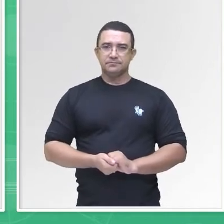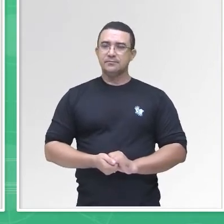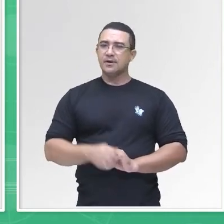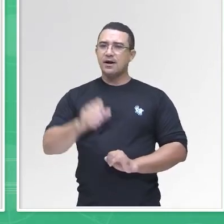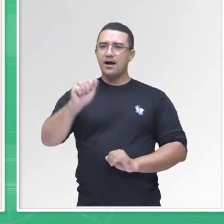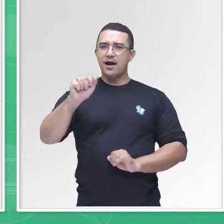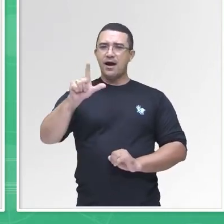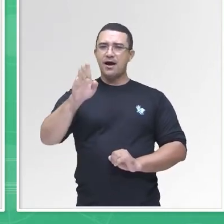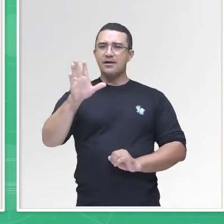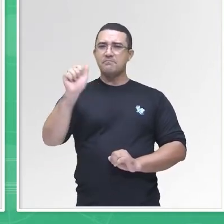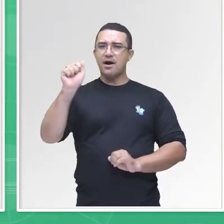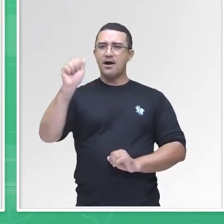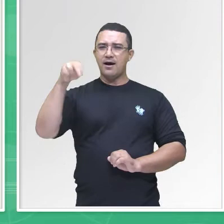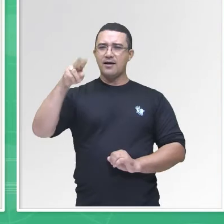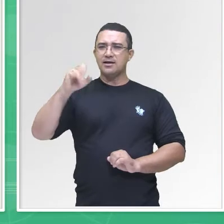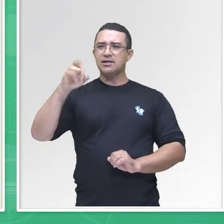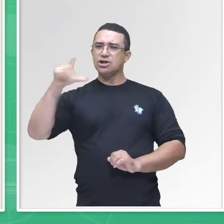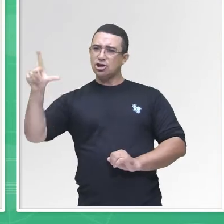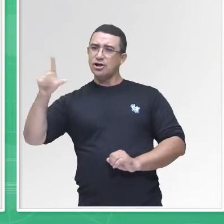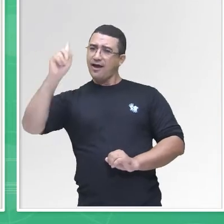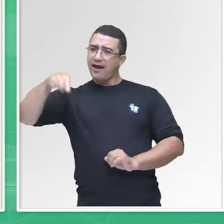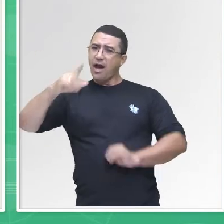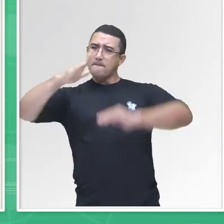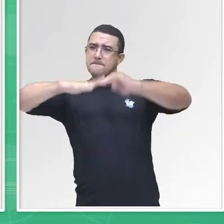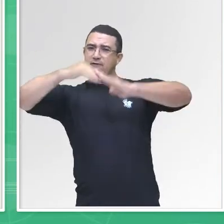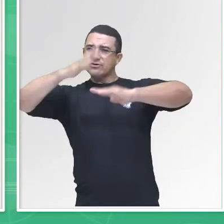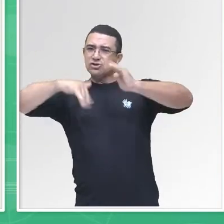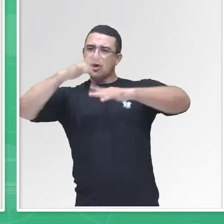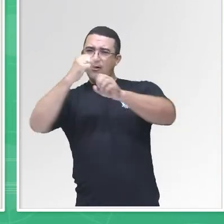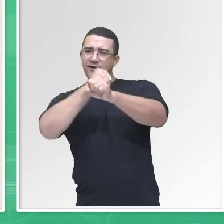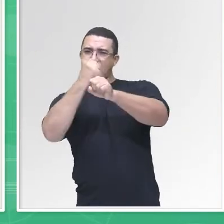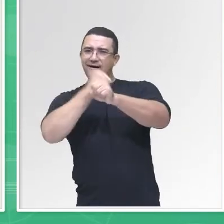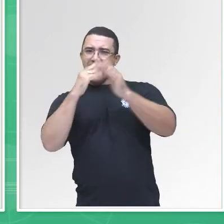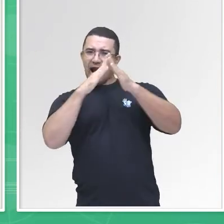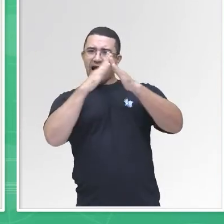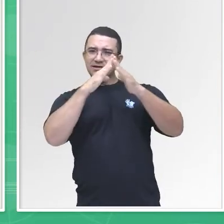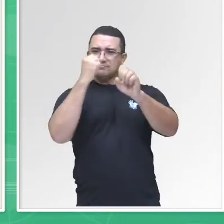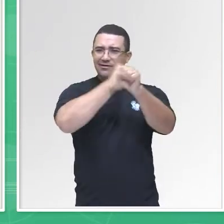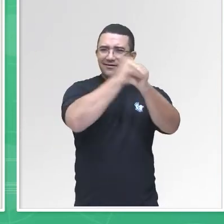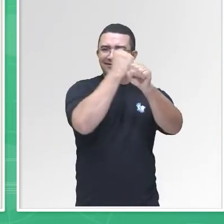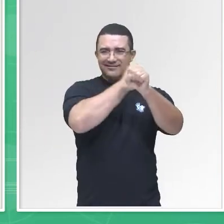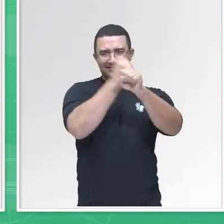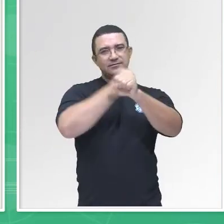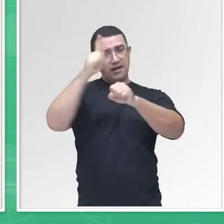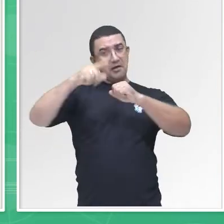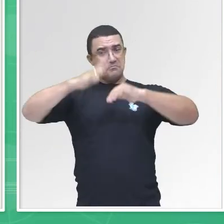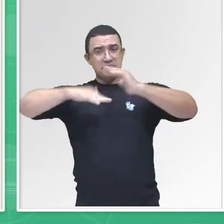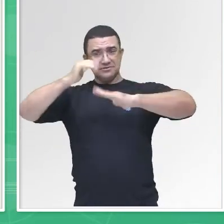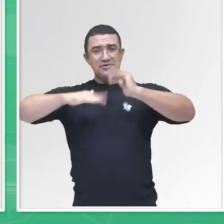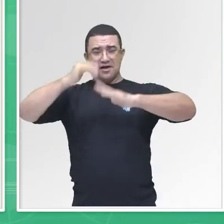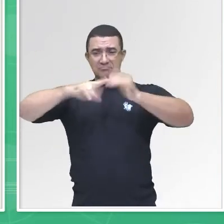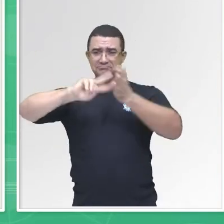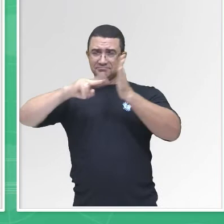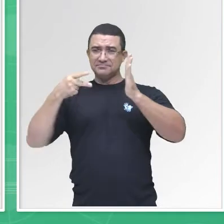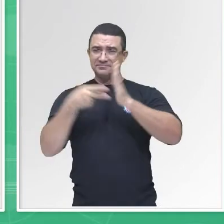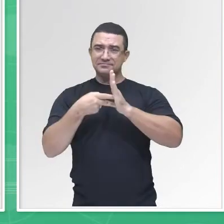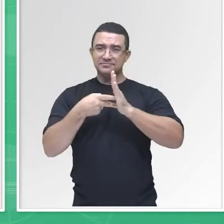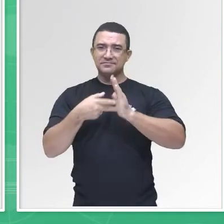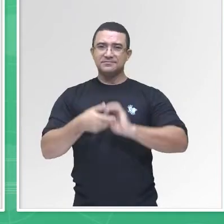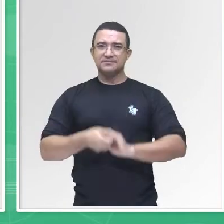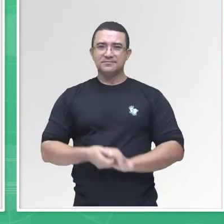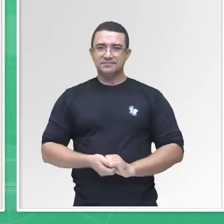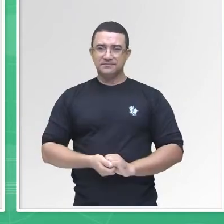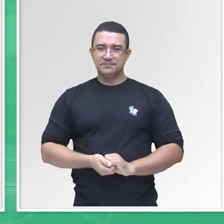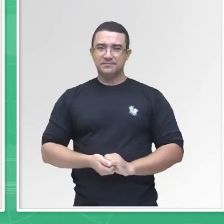Albanil. O que é albanil, professor? É o pedreiro que faz a casa. La A, la L, la B,